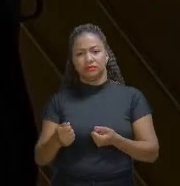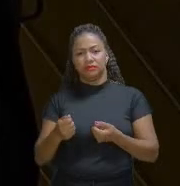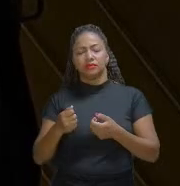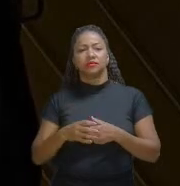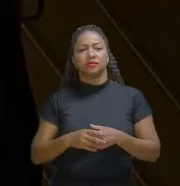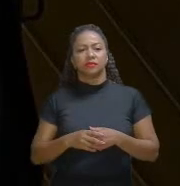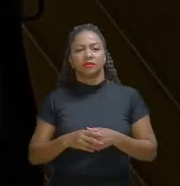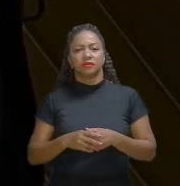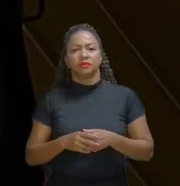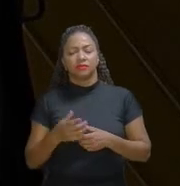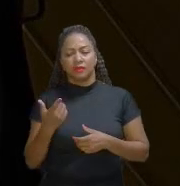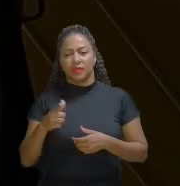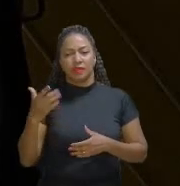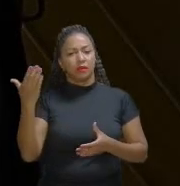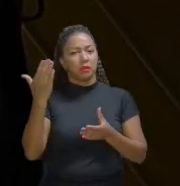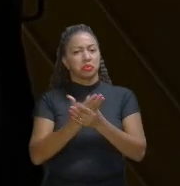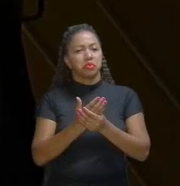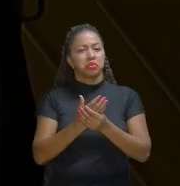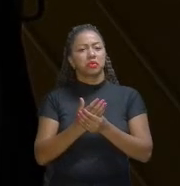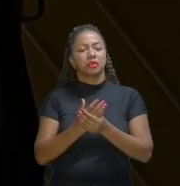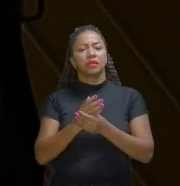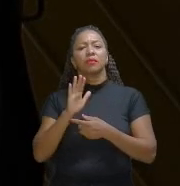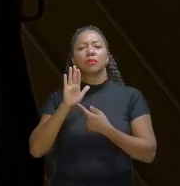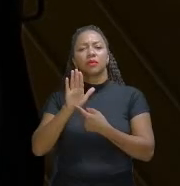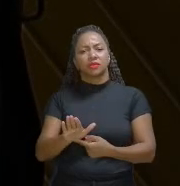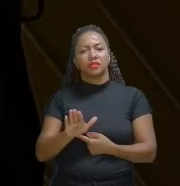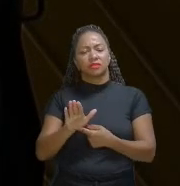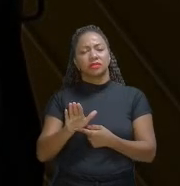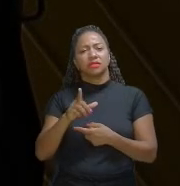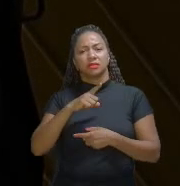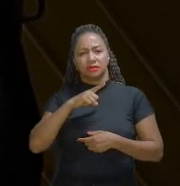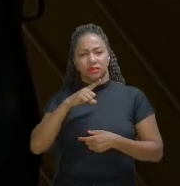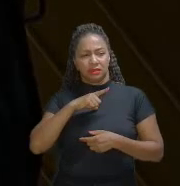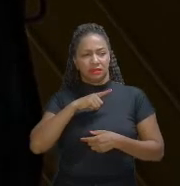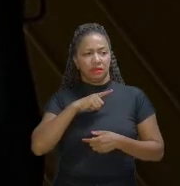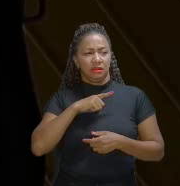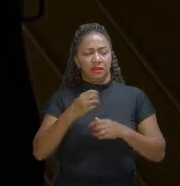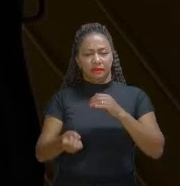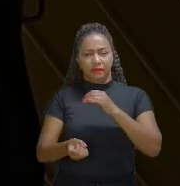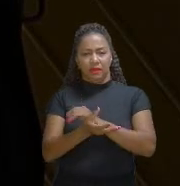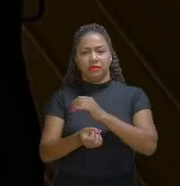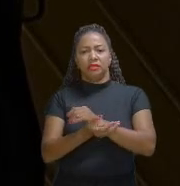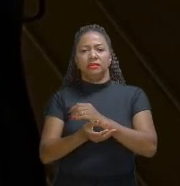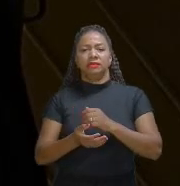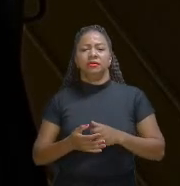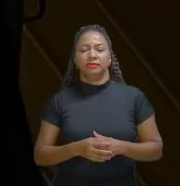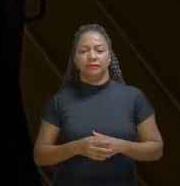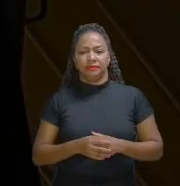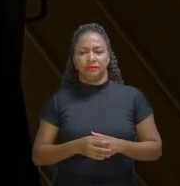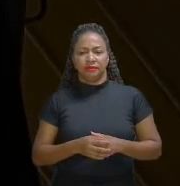fundamento, não há nos autos elementos mínimos que indiquem a ocorrência da fraude.